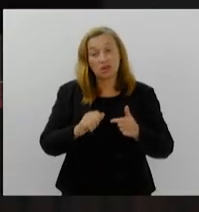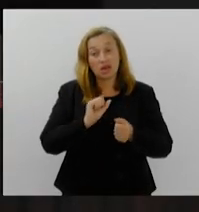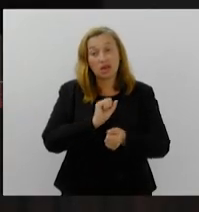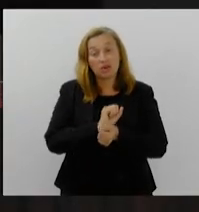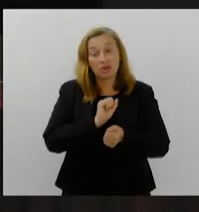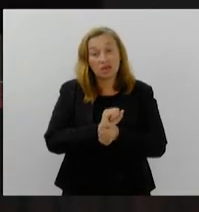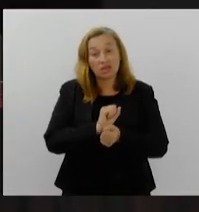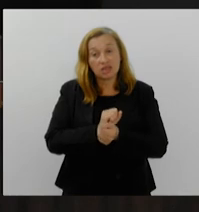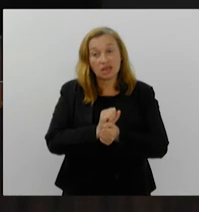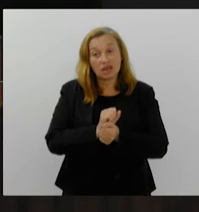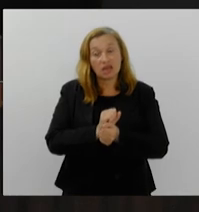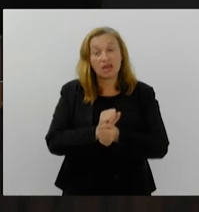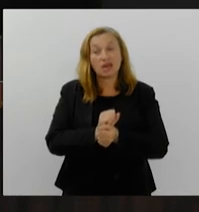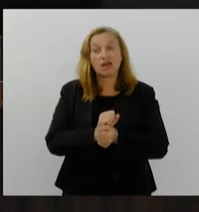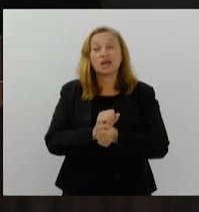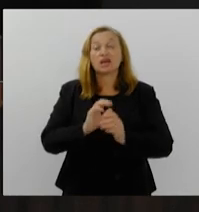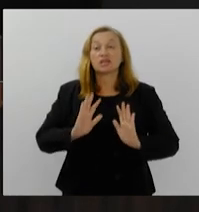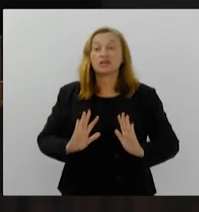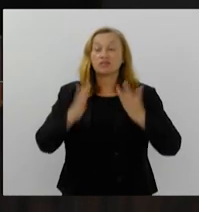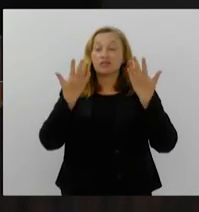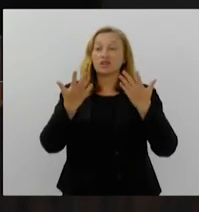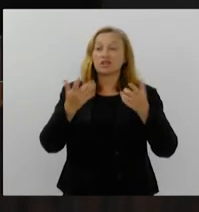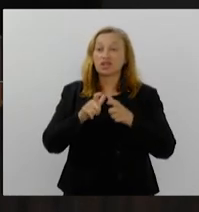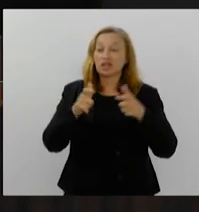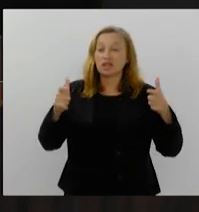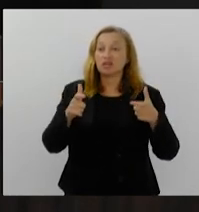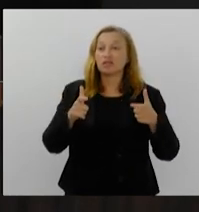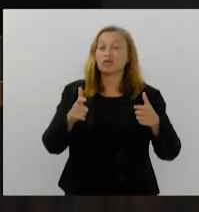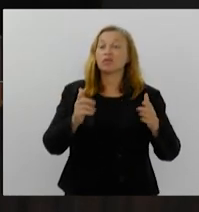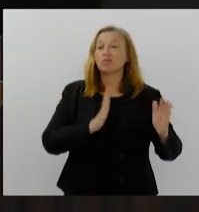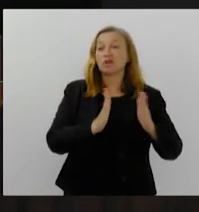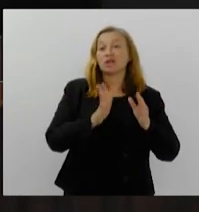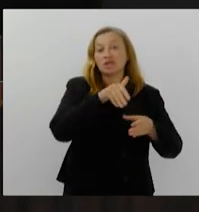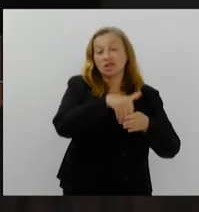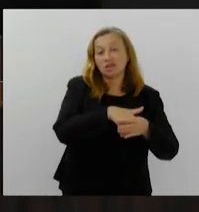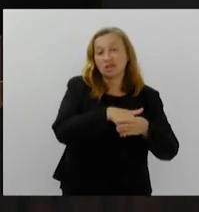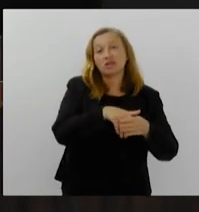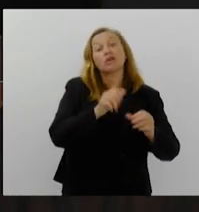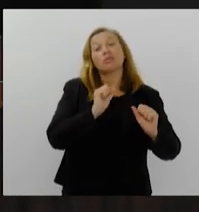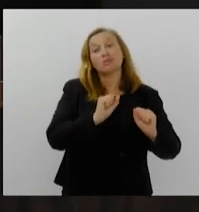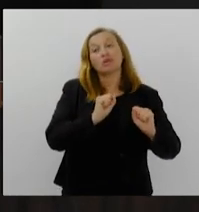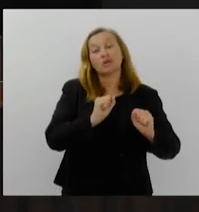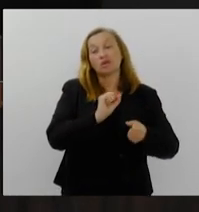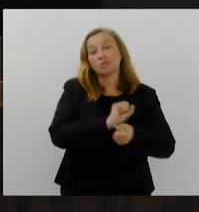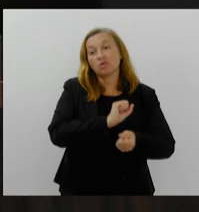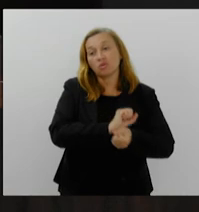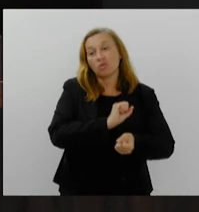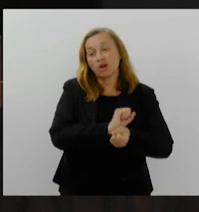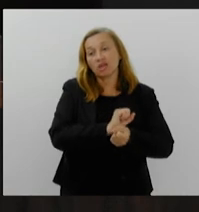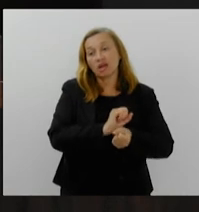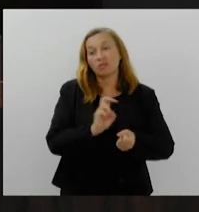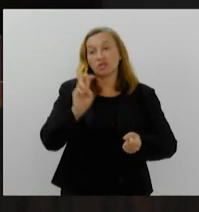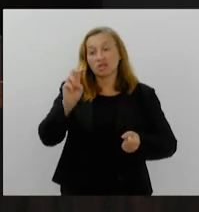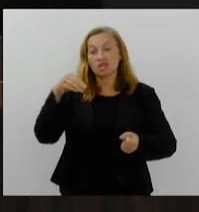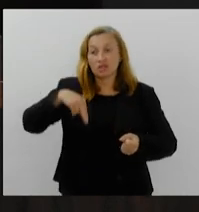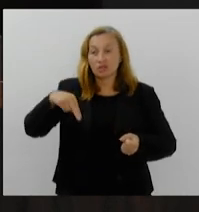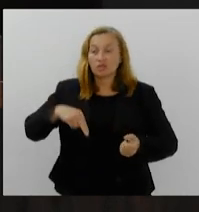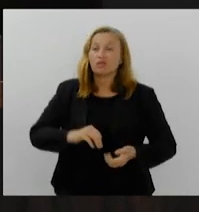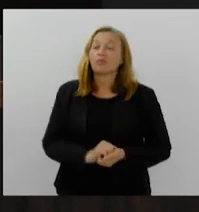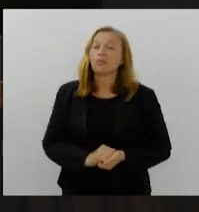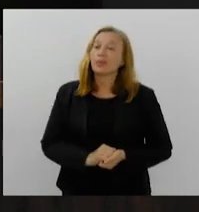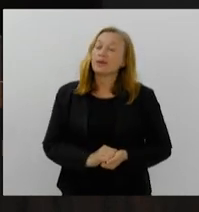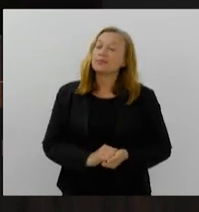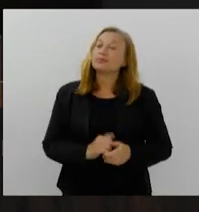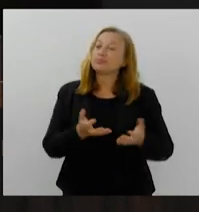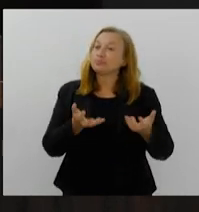que foi no período eleitoral, tivemos que adiar para esse dia, 5 de novembro. E